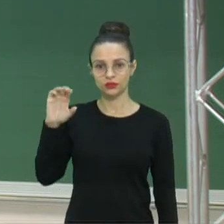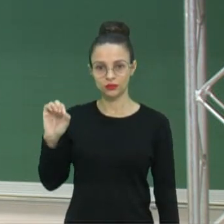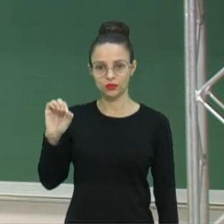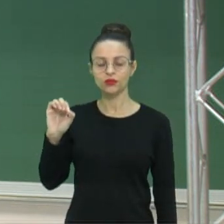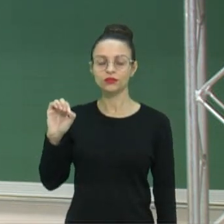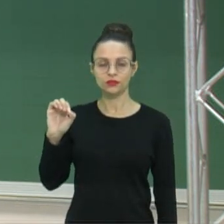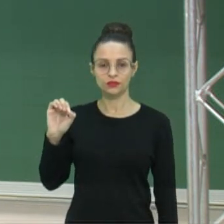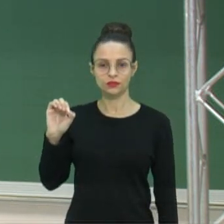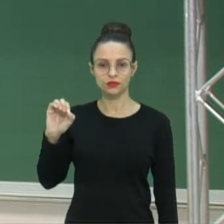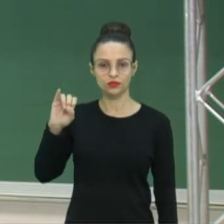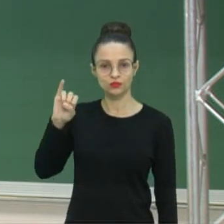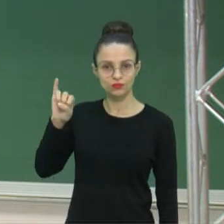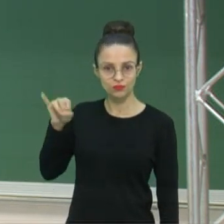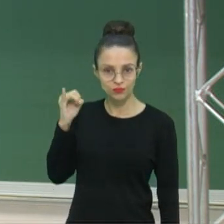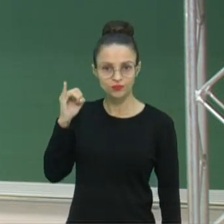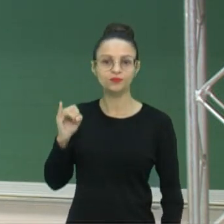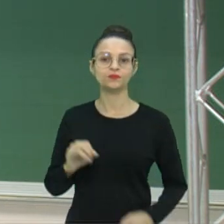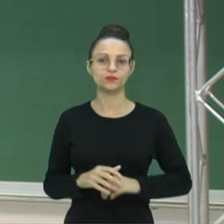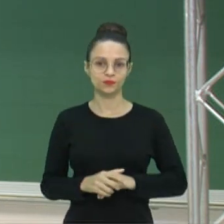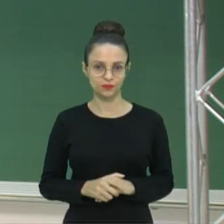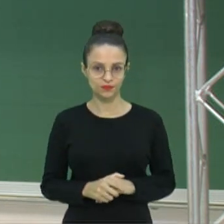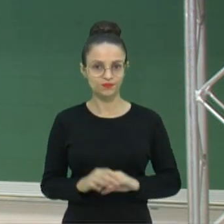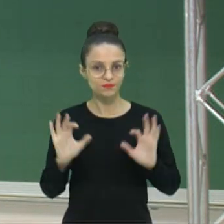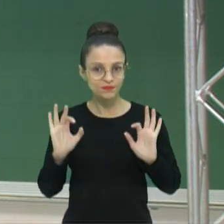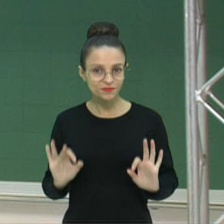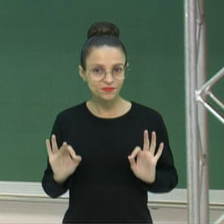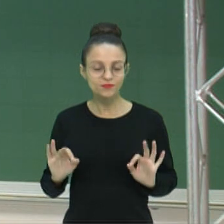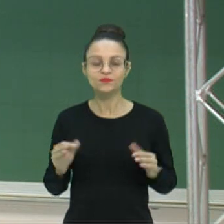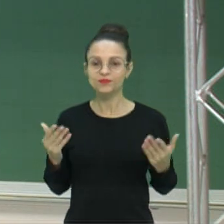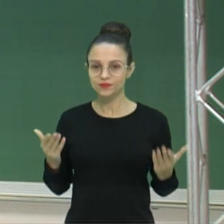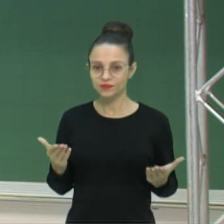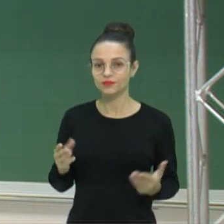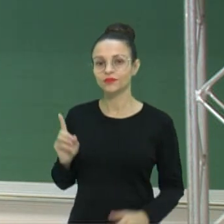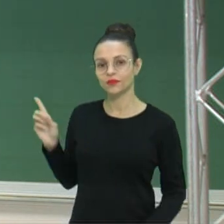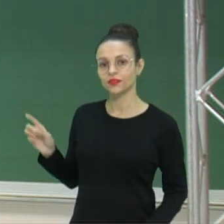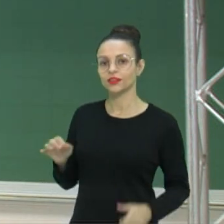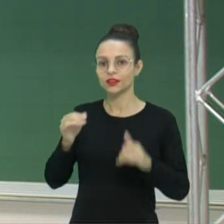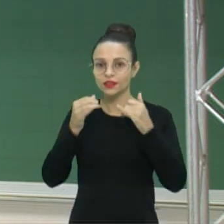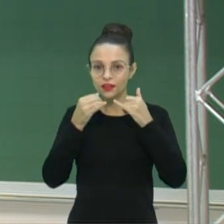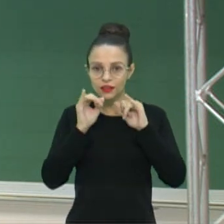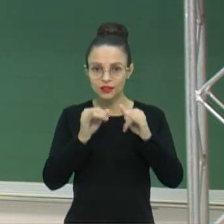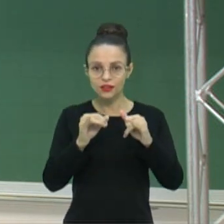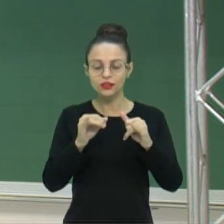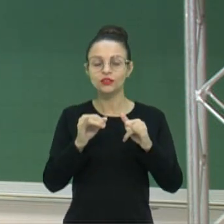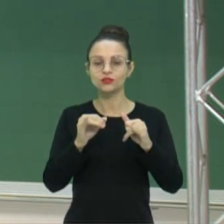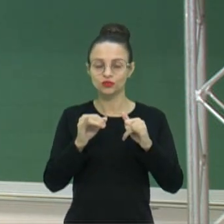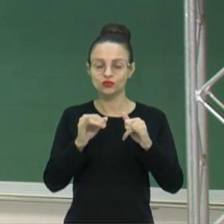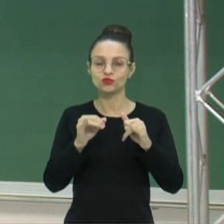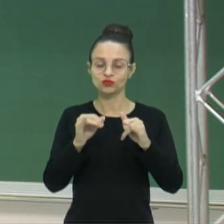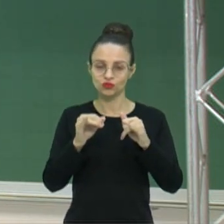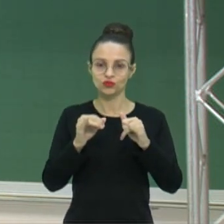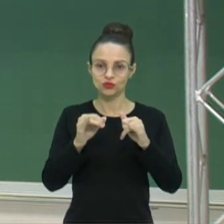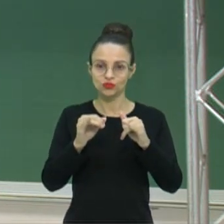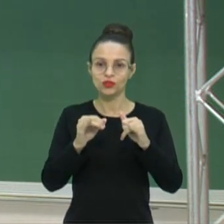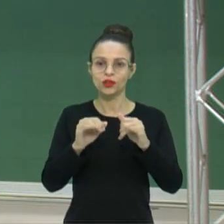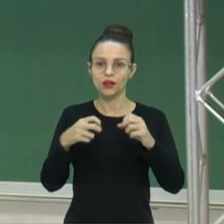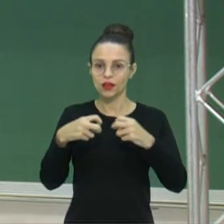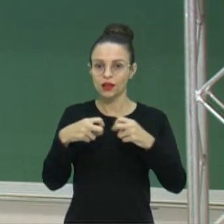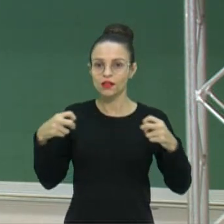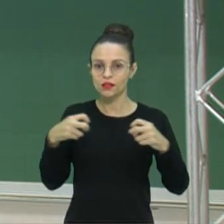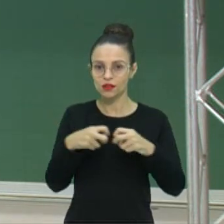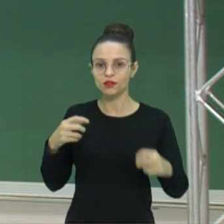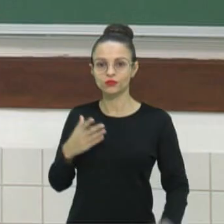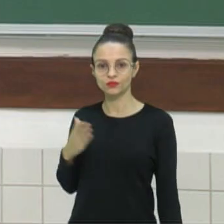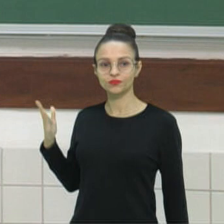250 joule, certo? Essa foi a energia armazenada pelo feixe de